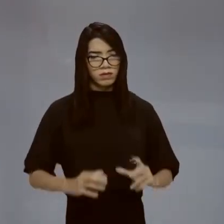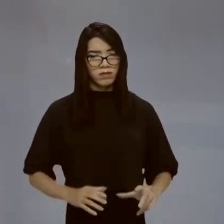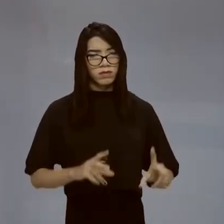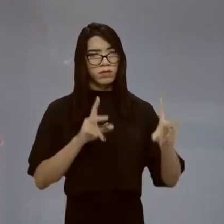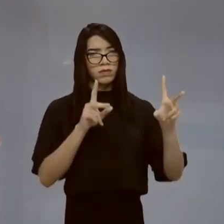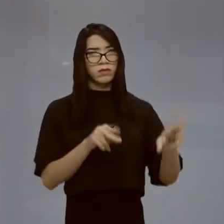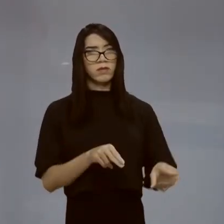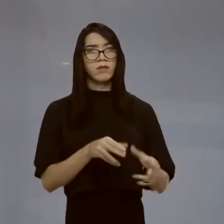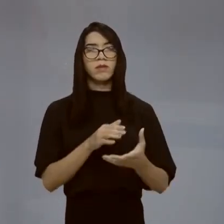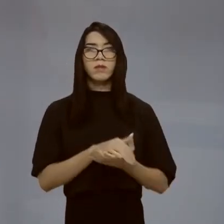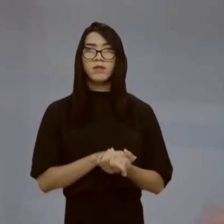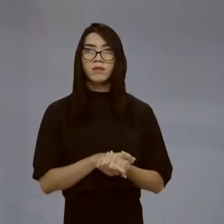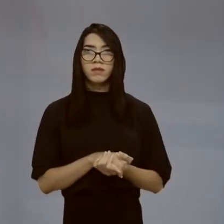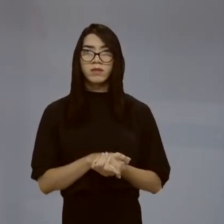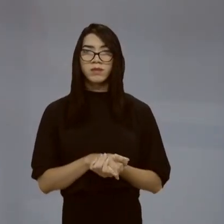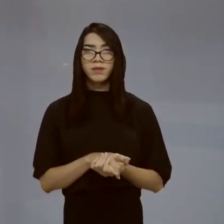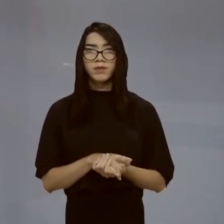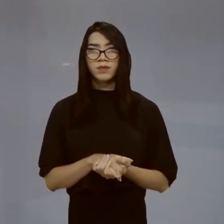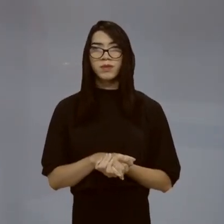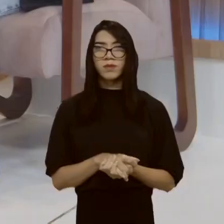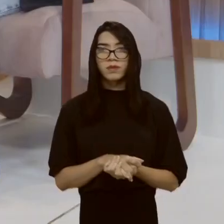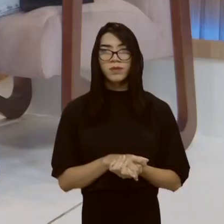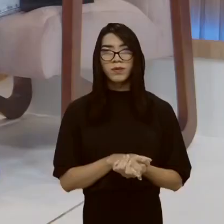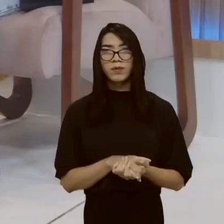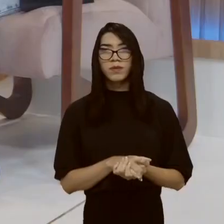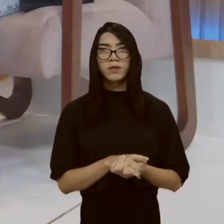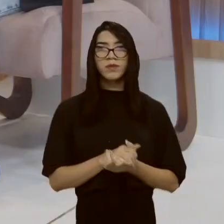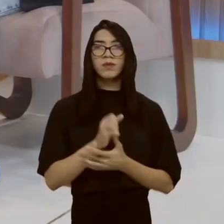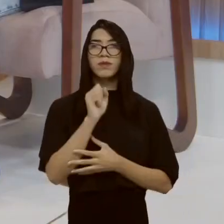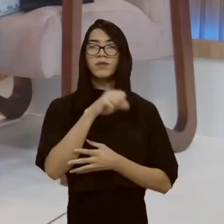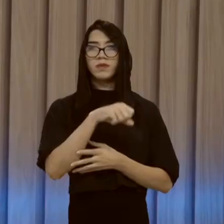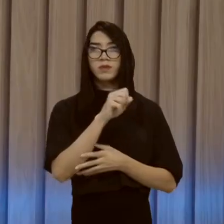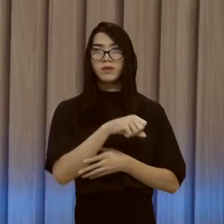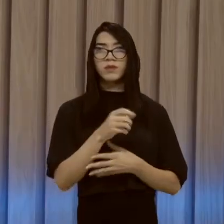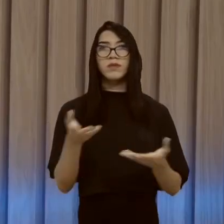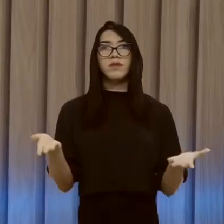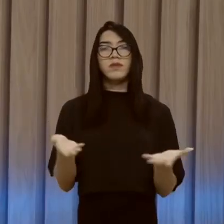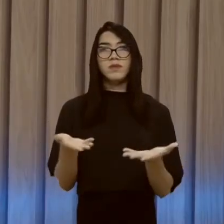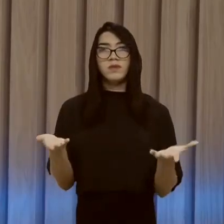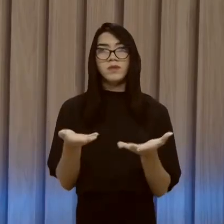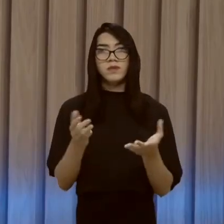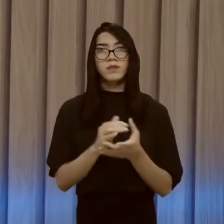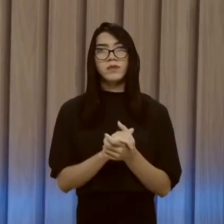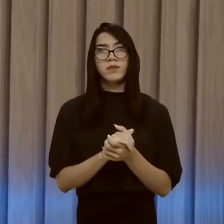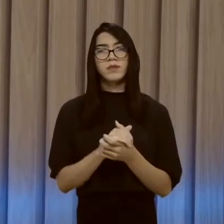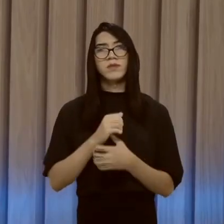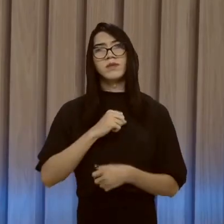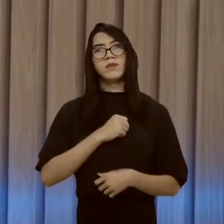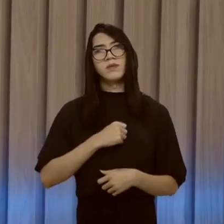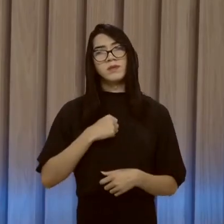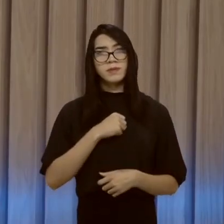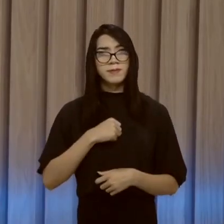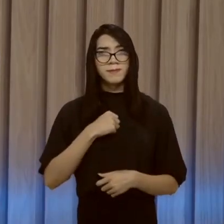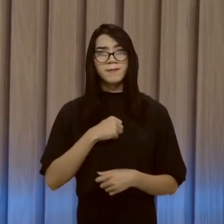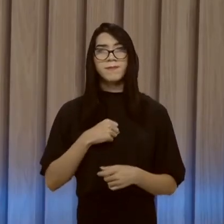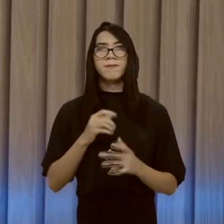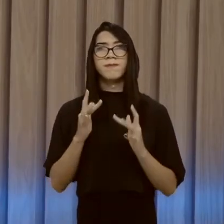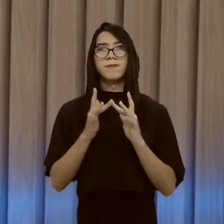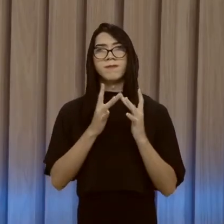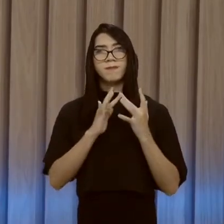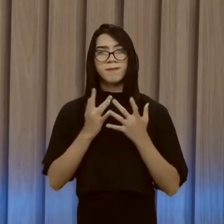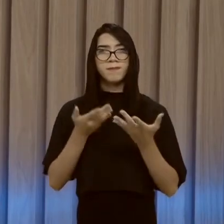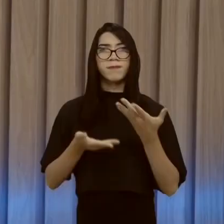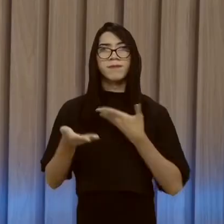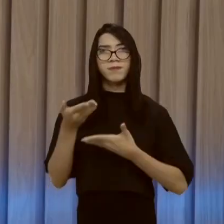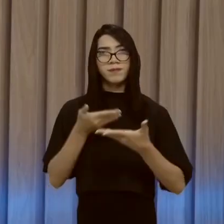que ele vive. Fernanda, isso com certeza, né? Porque ele tá sentindo falta daquela socialização, ele não tá imerso